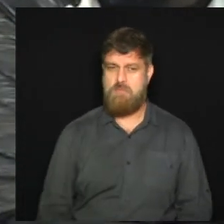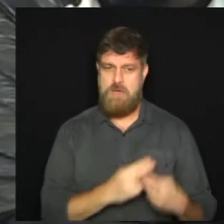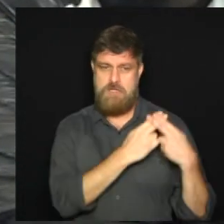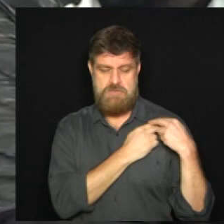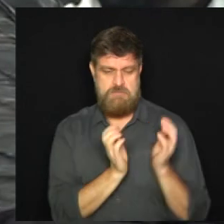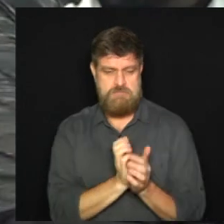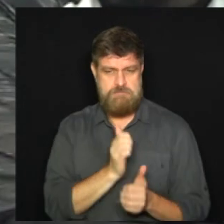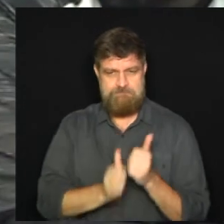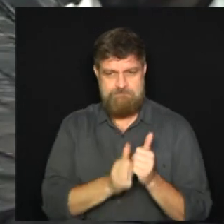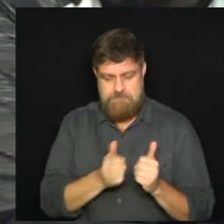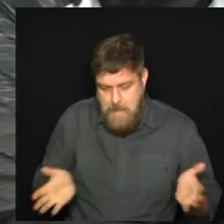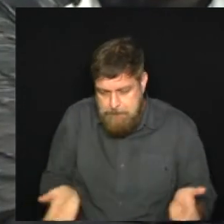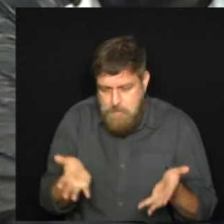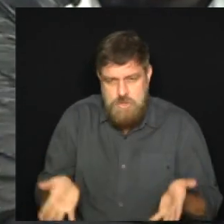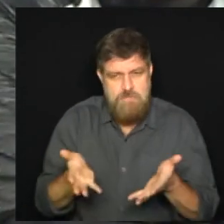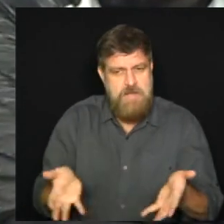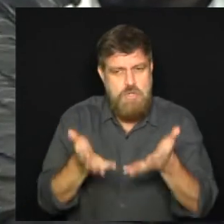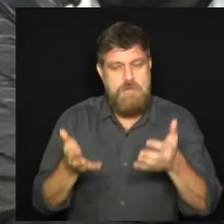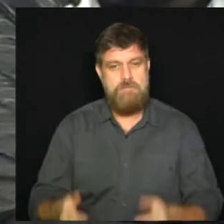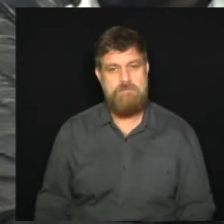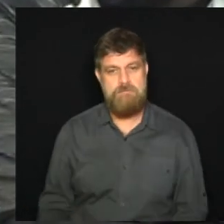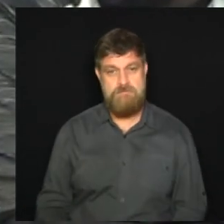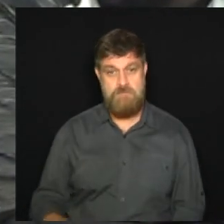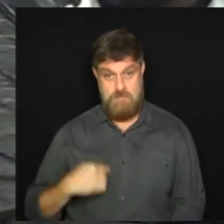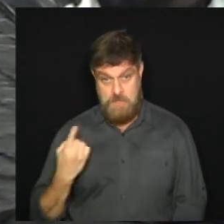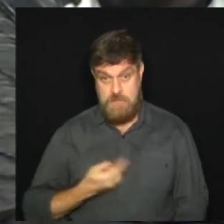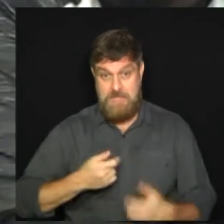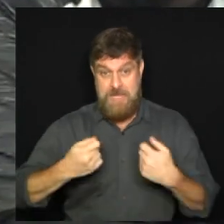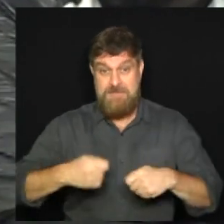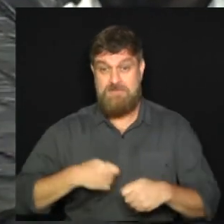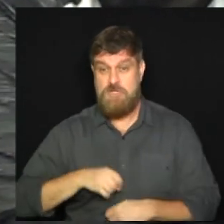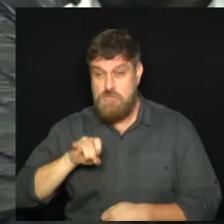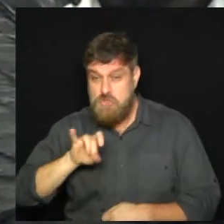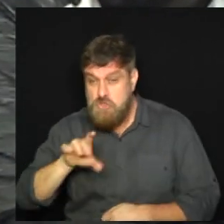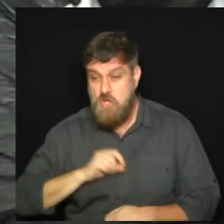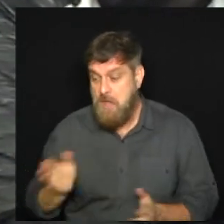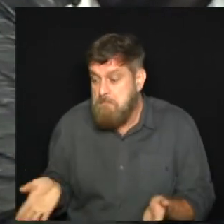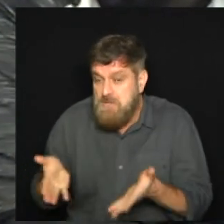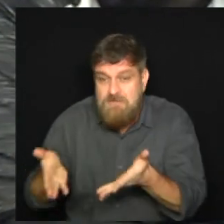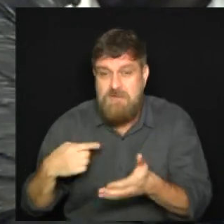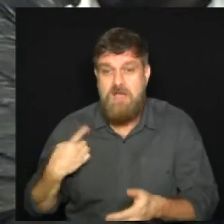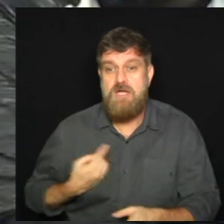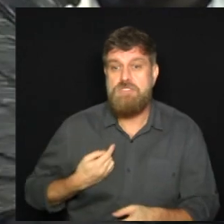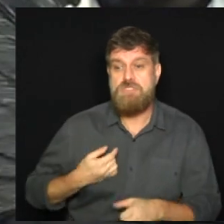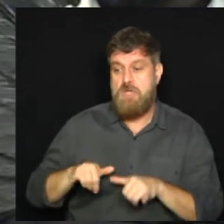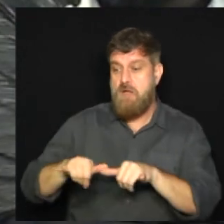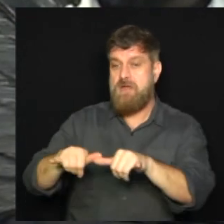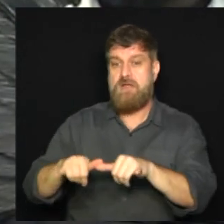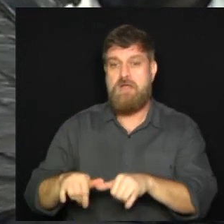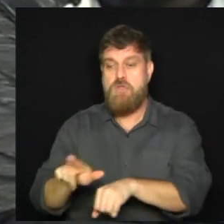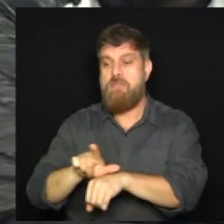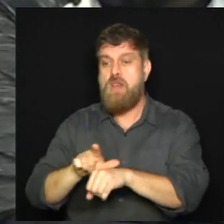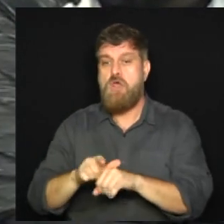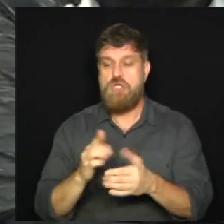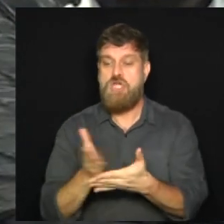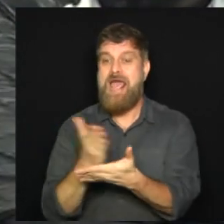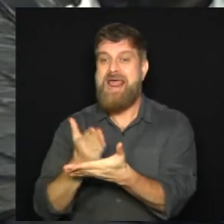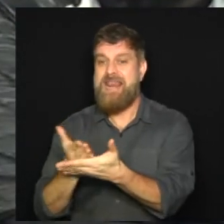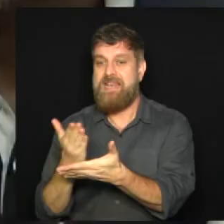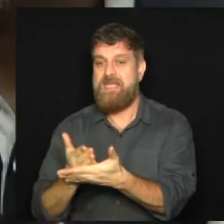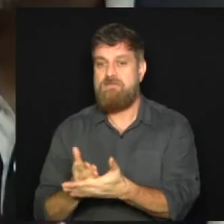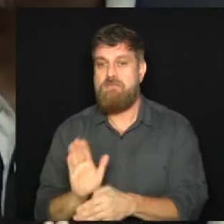apenas a turma lá de baixo tremer. Eu sei que eles vão tremer com a chegada do João, já estão tremendo. Mas eu não estou entre aqueles